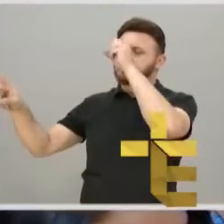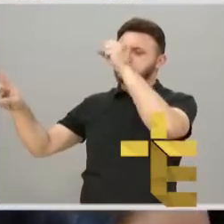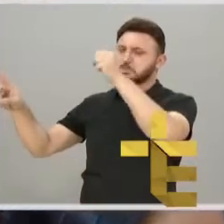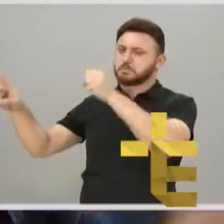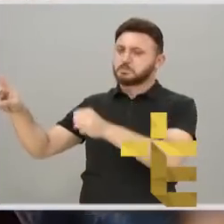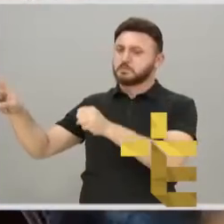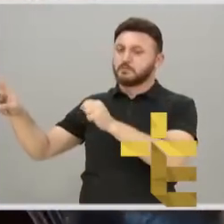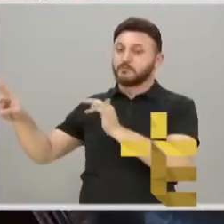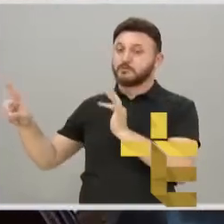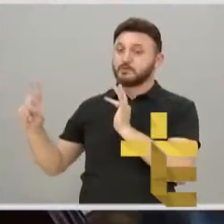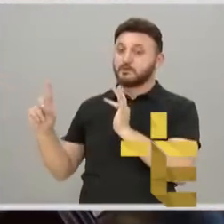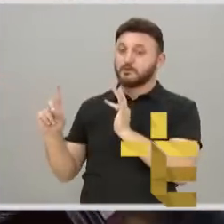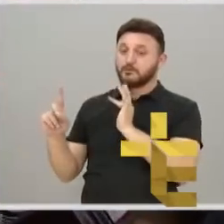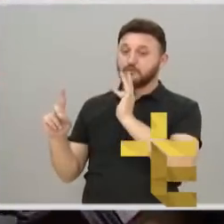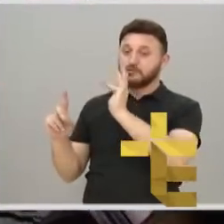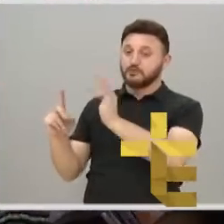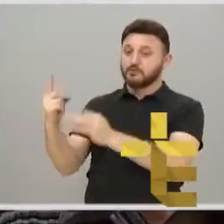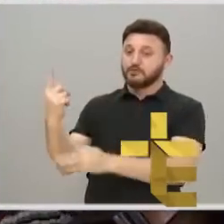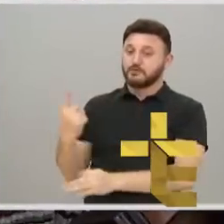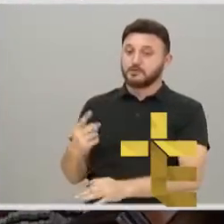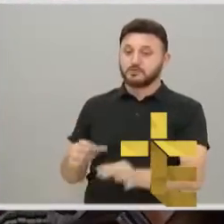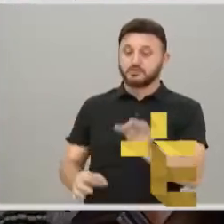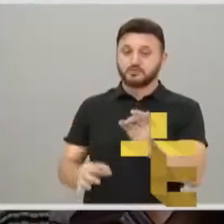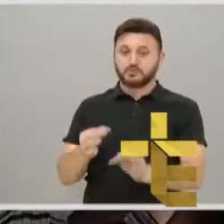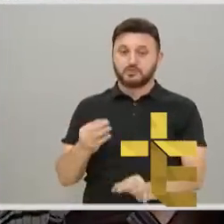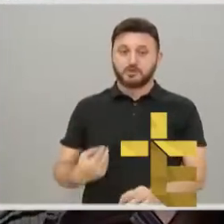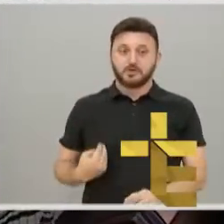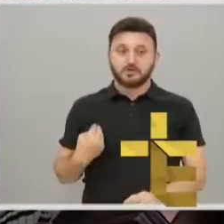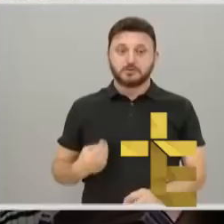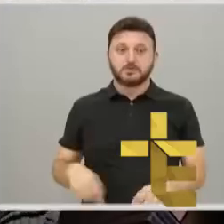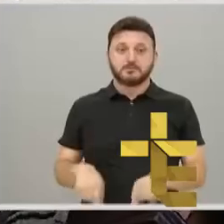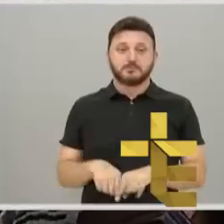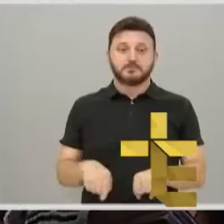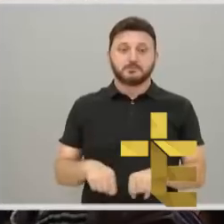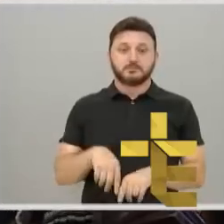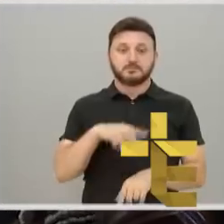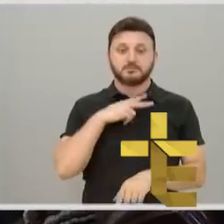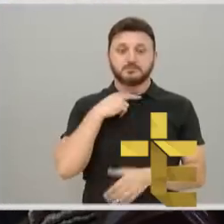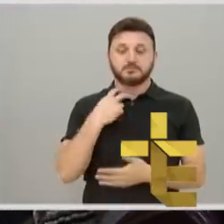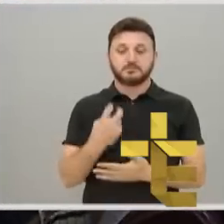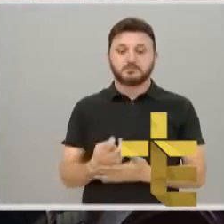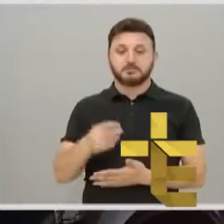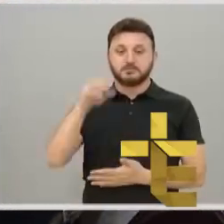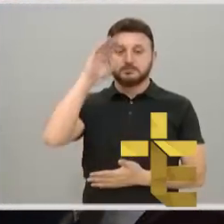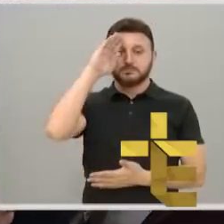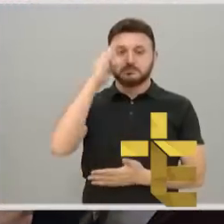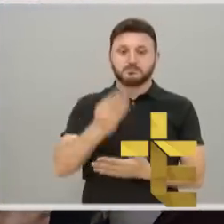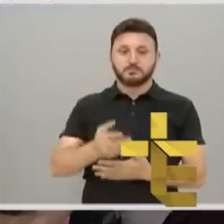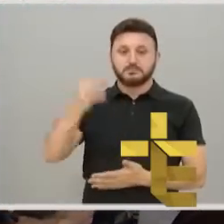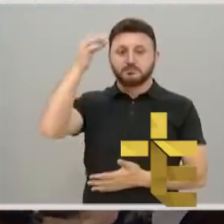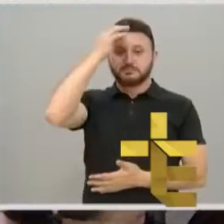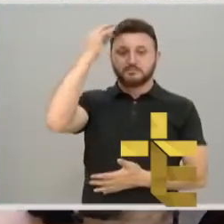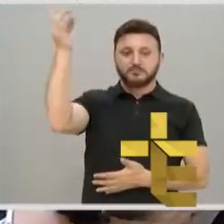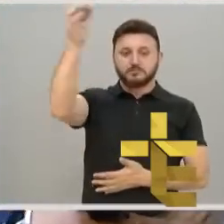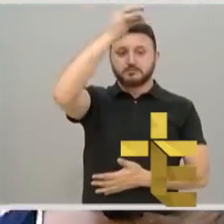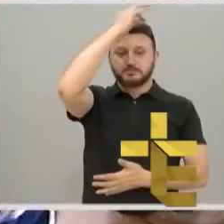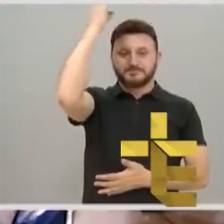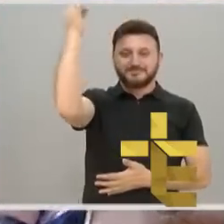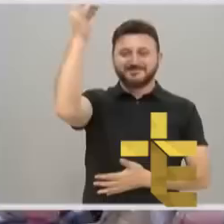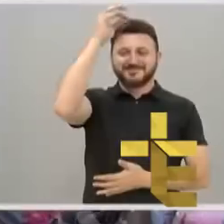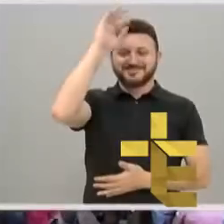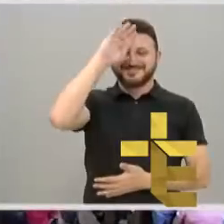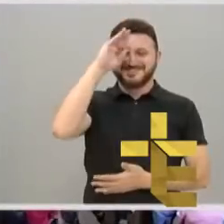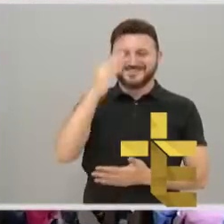Pai Todo-Poderoso, donde há de vir a julgar os vivos e os mortos. Creio no